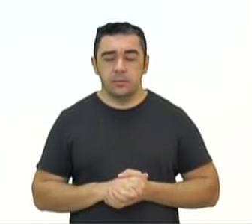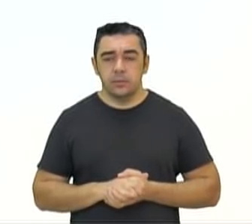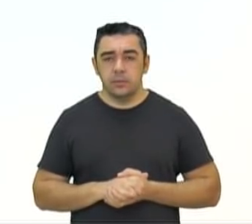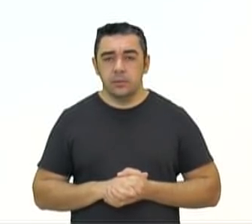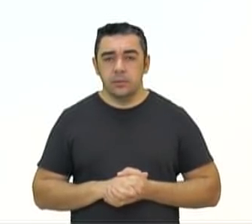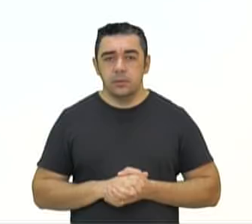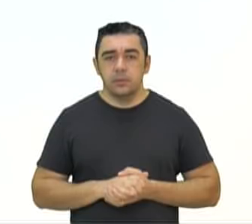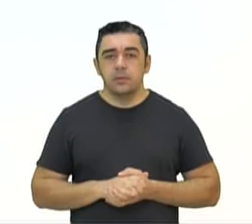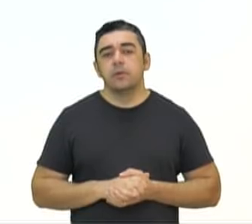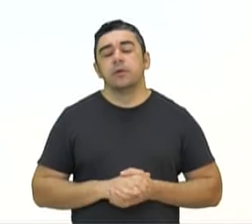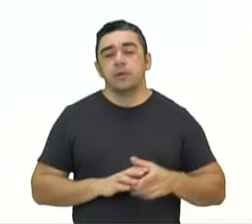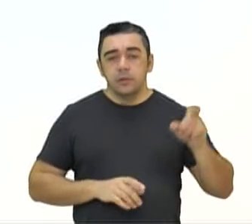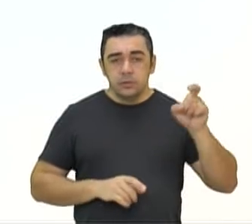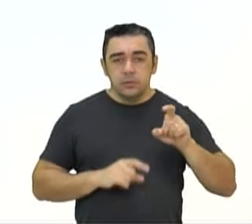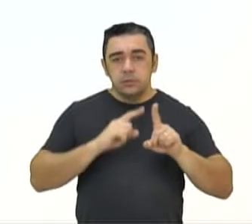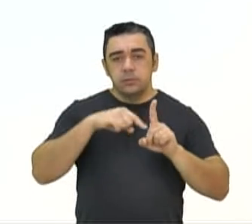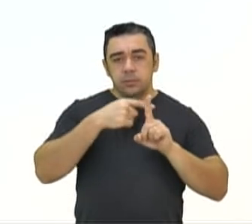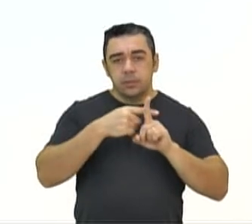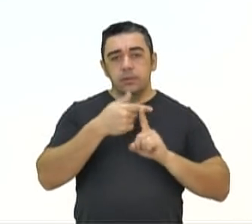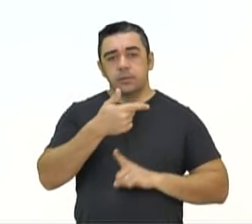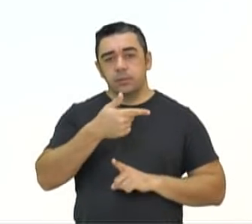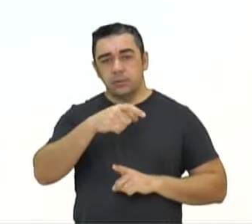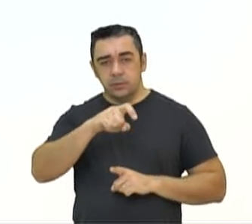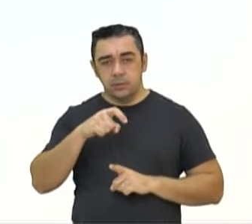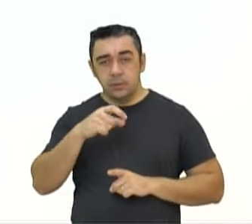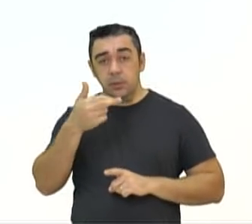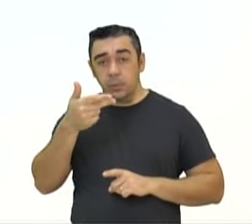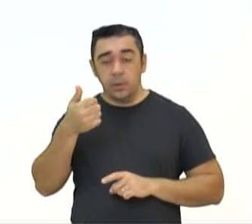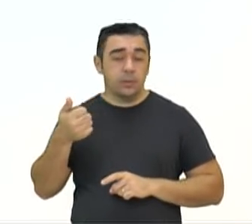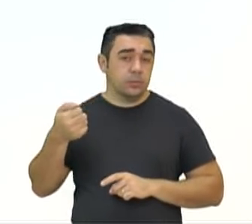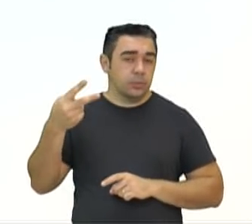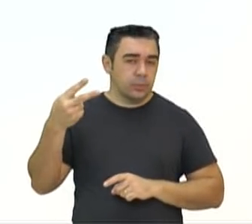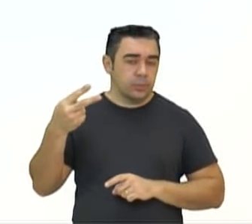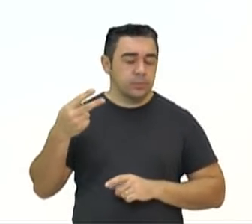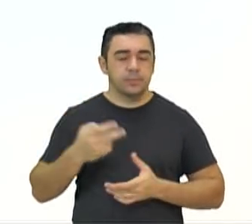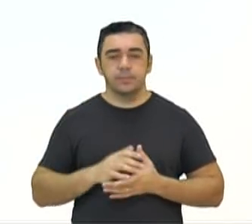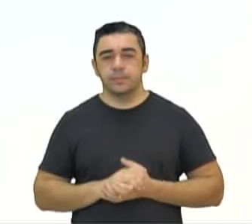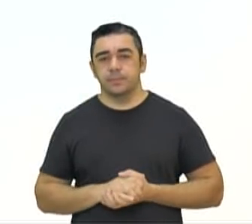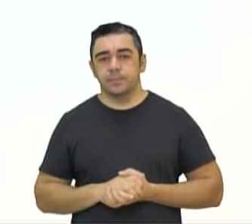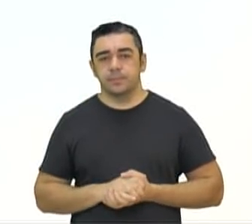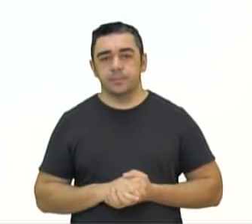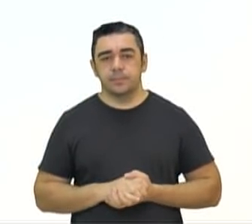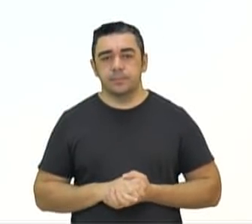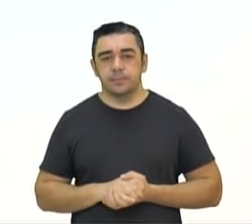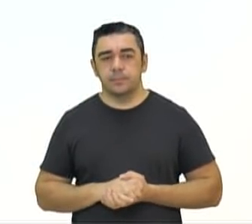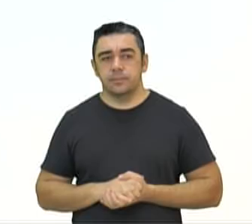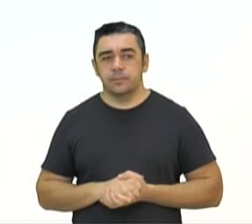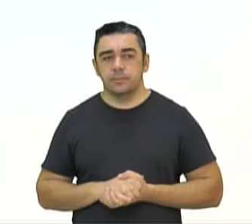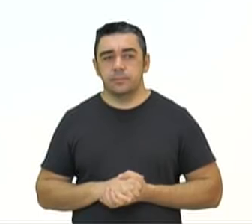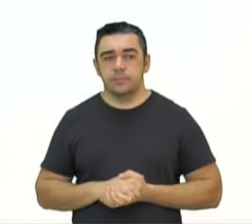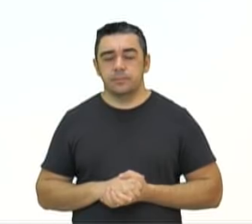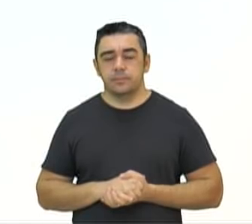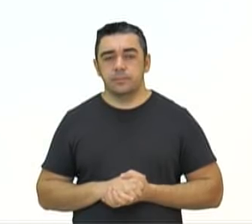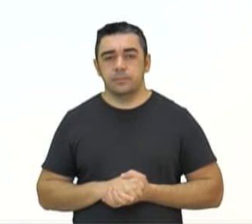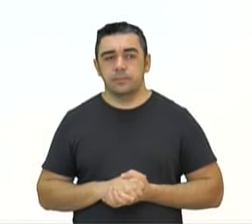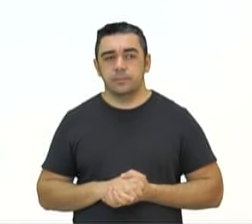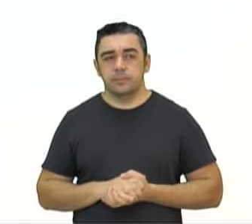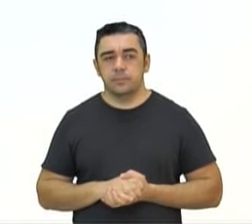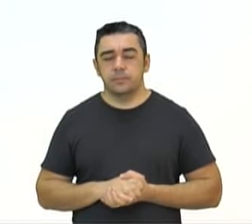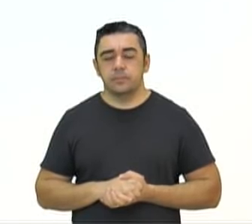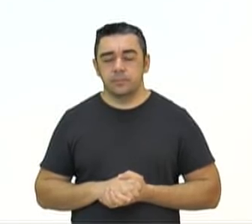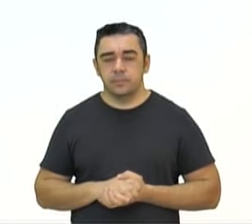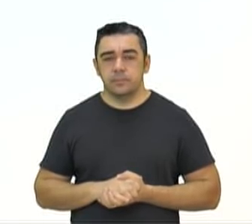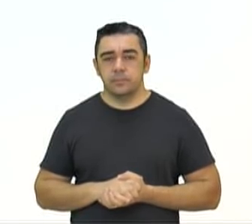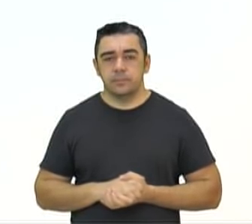o P mais o Q deve ser igual ao nosso N. Então, x mais 2x deve ser igual